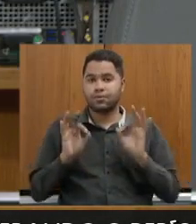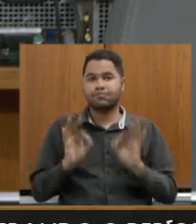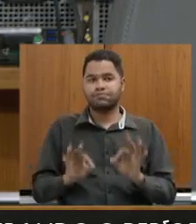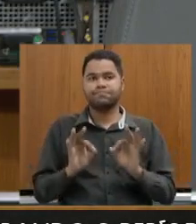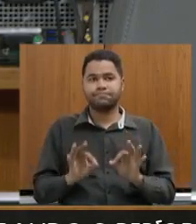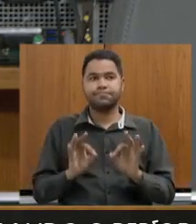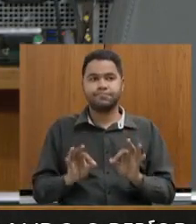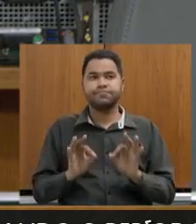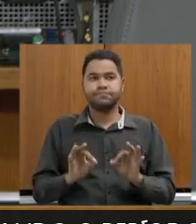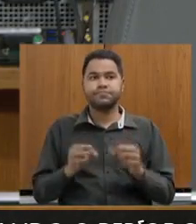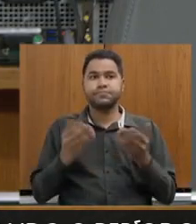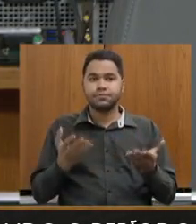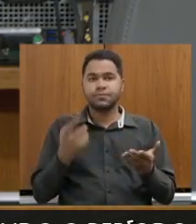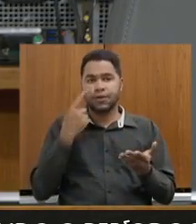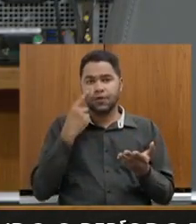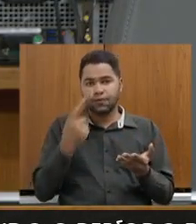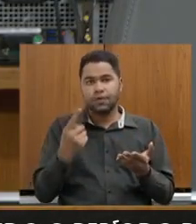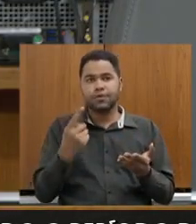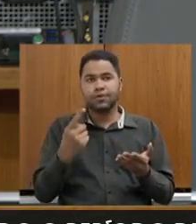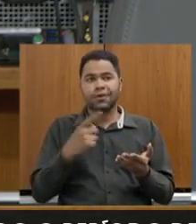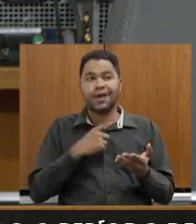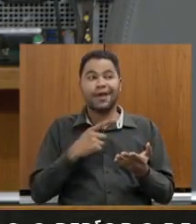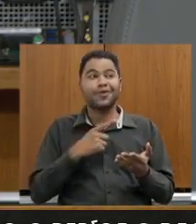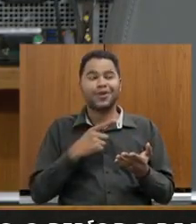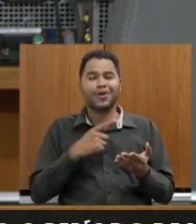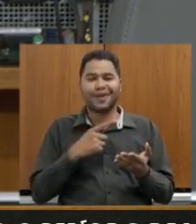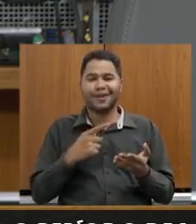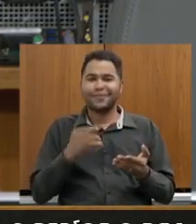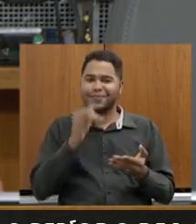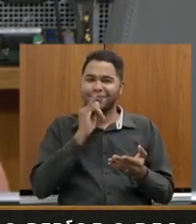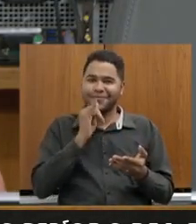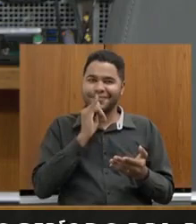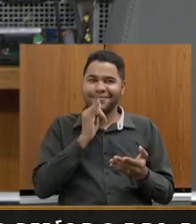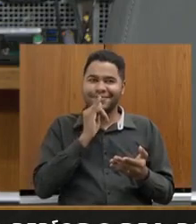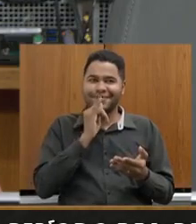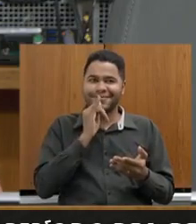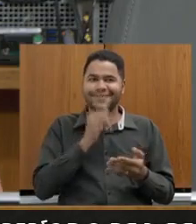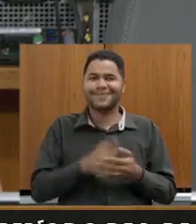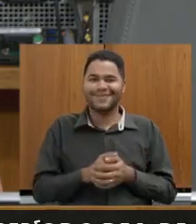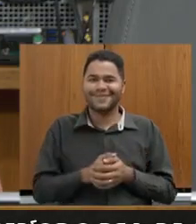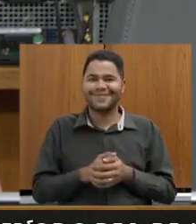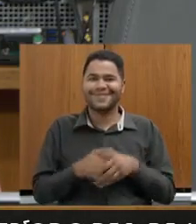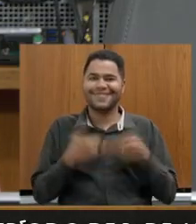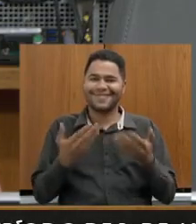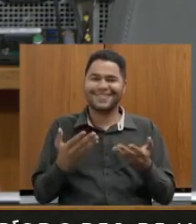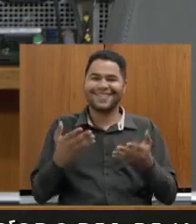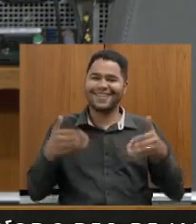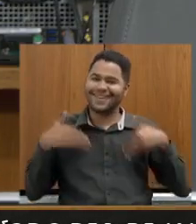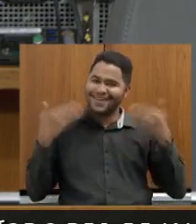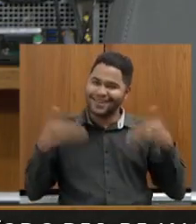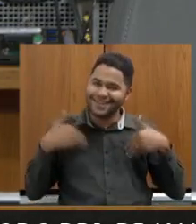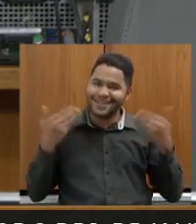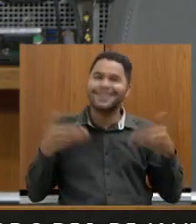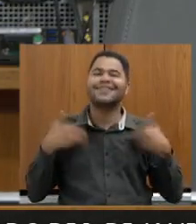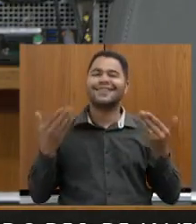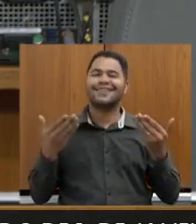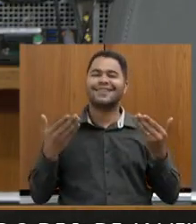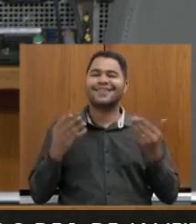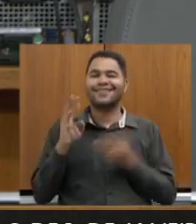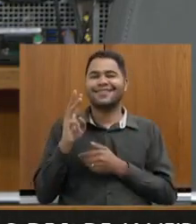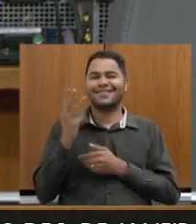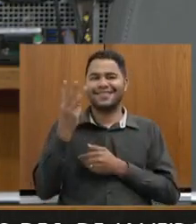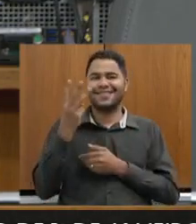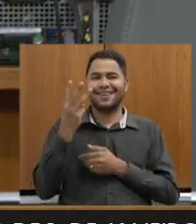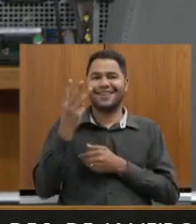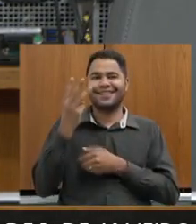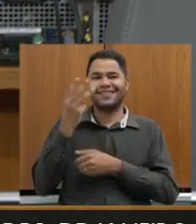né então isso a gente tem visto é tem sido feito e eu posso dizer assim com muita alegria até aqui nesses